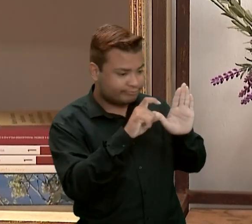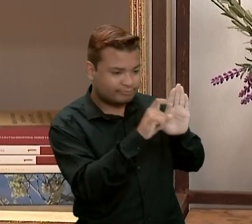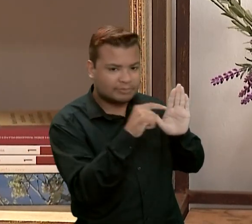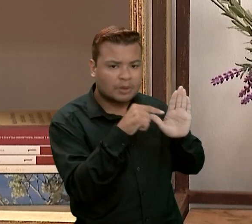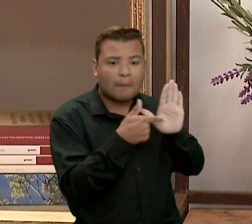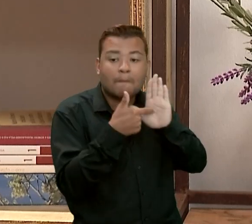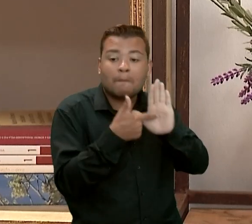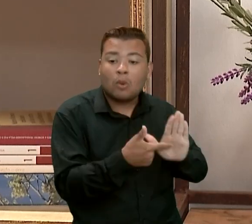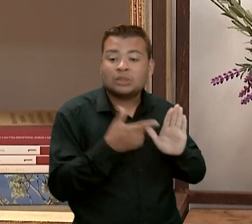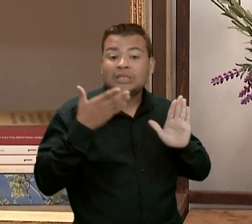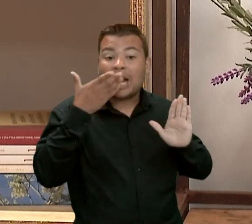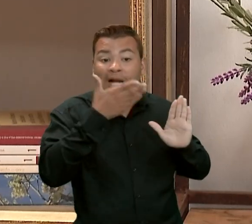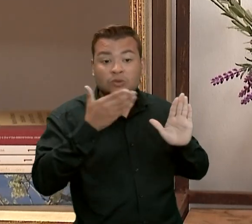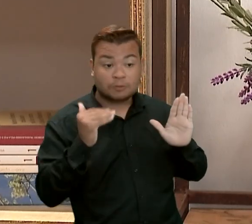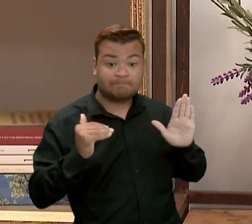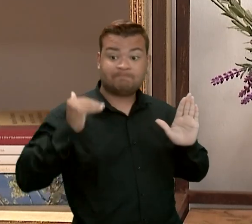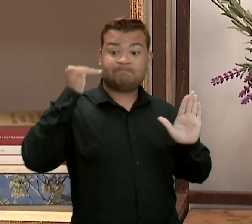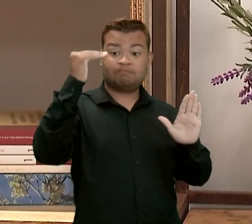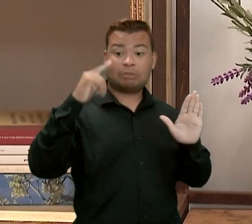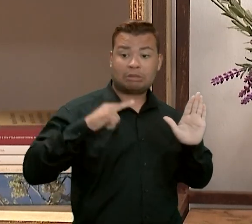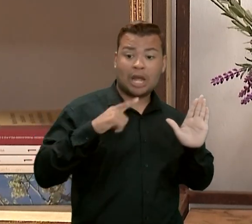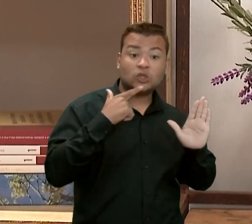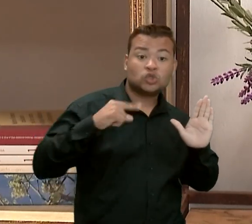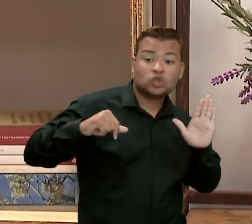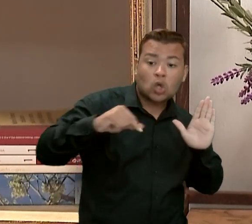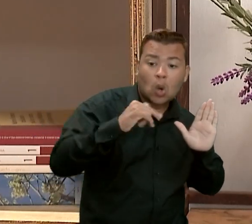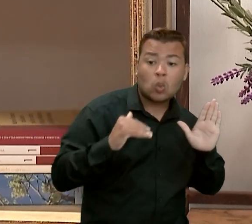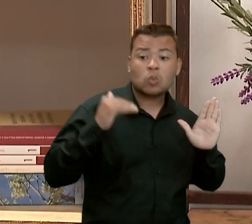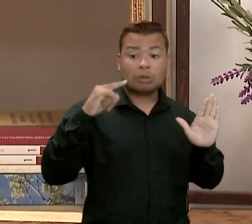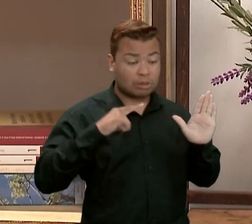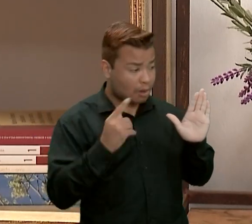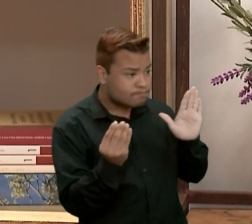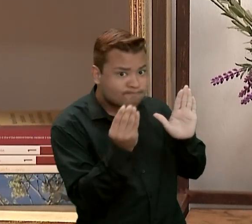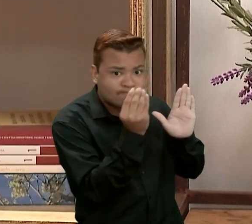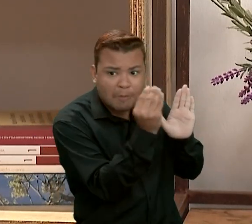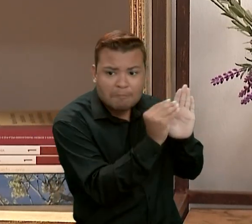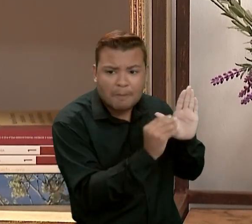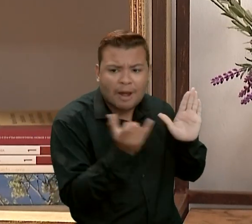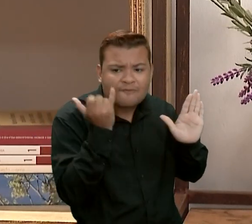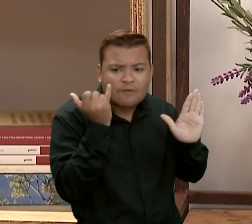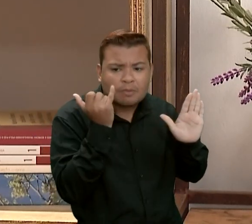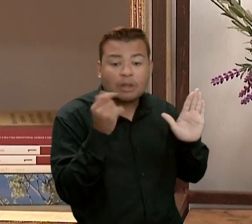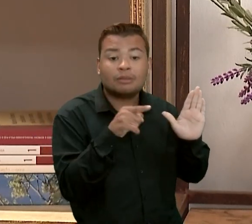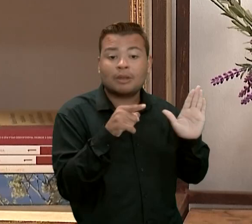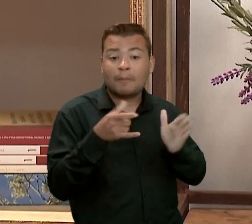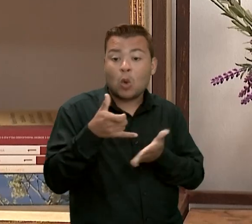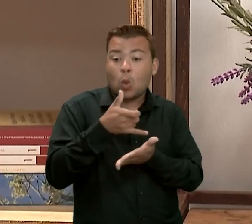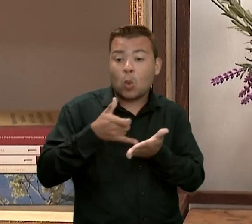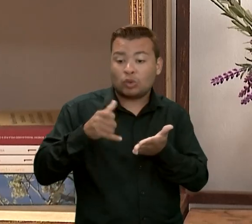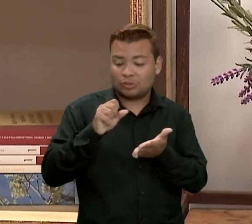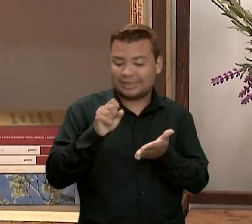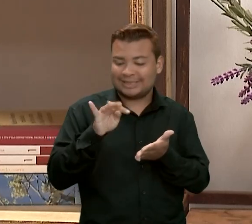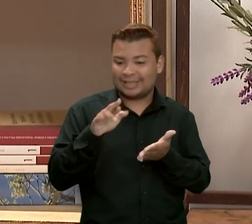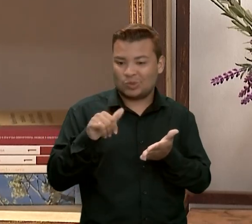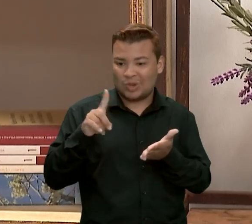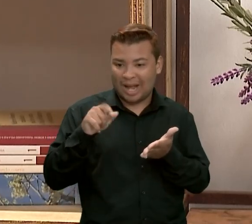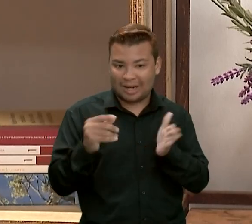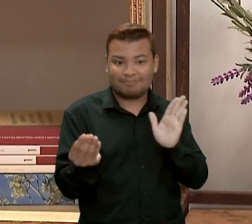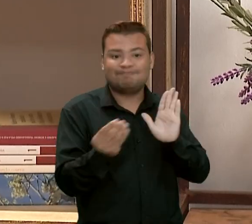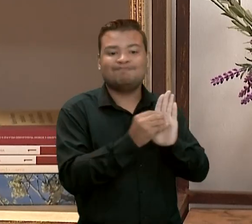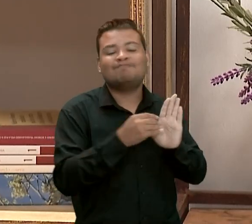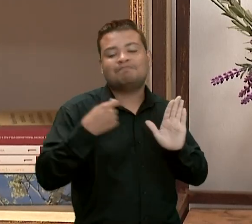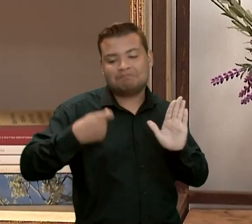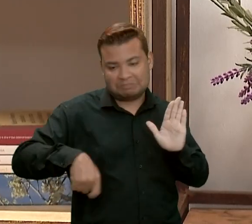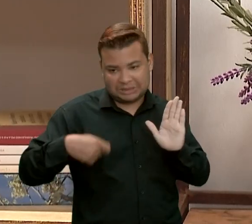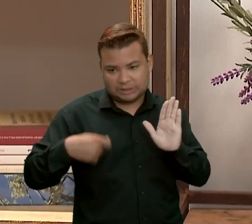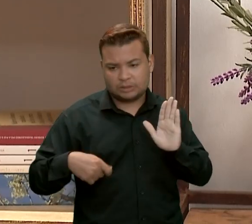de açúcar, tem alto teor de sódio ou também, né, alto teor de gordura saturada. Então, acho que isso é importante, porque o